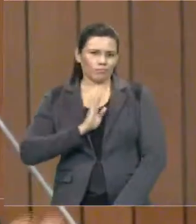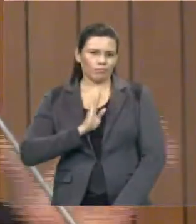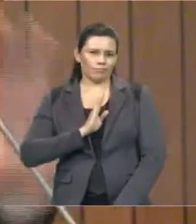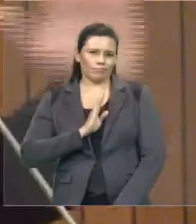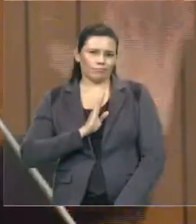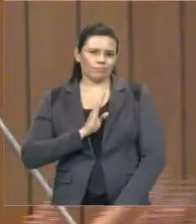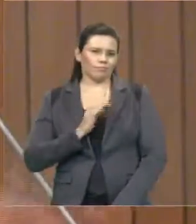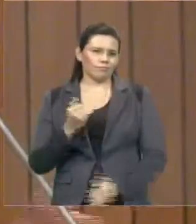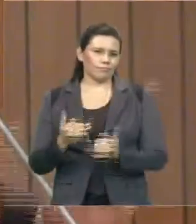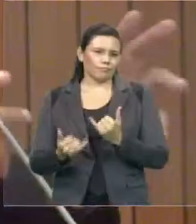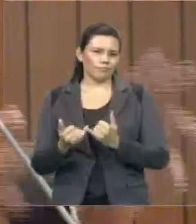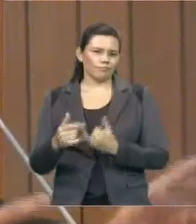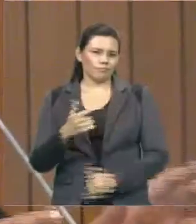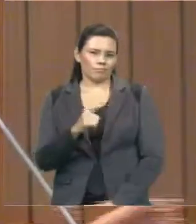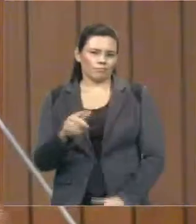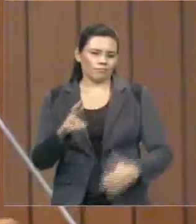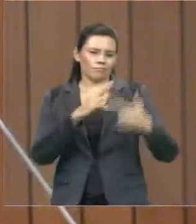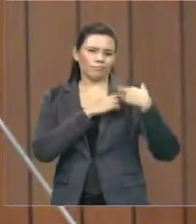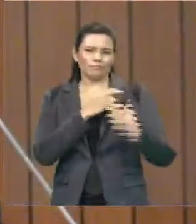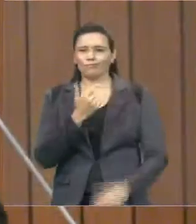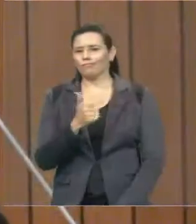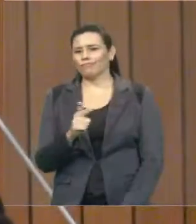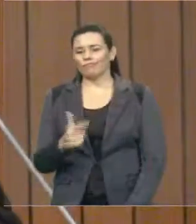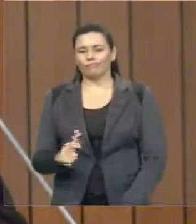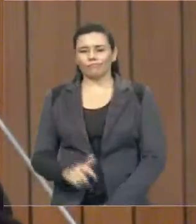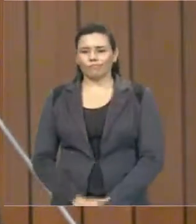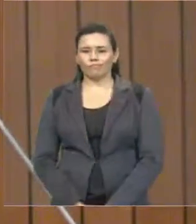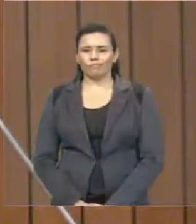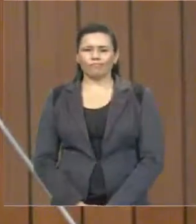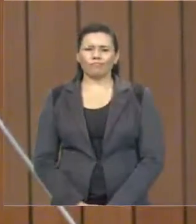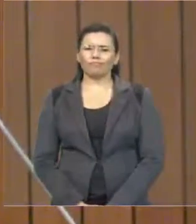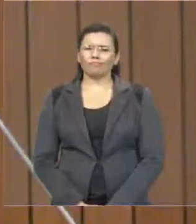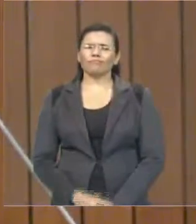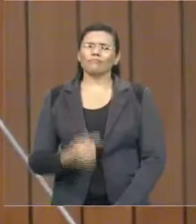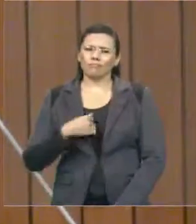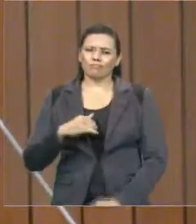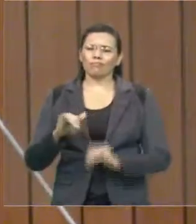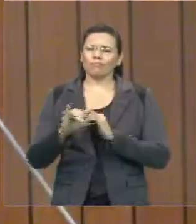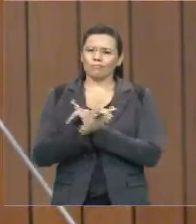Já falei dos absurdos que acontecem naquela cidade contra a população.